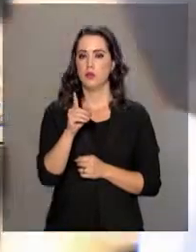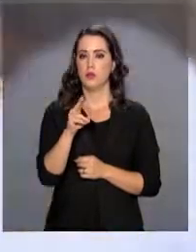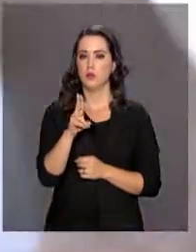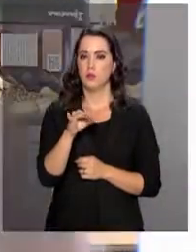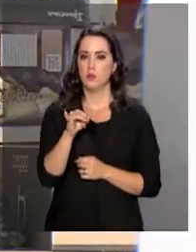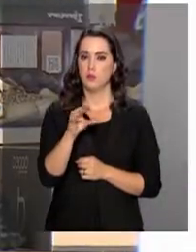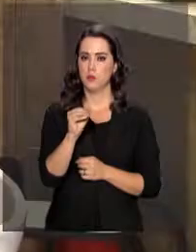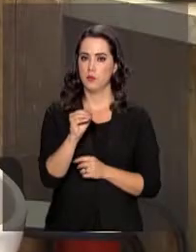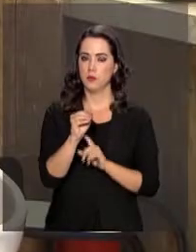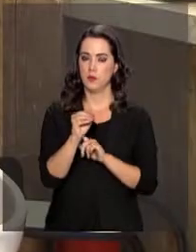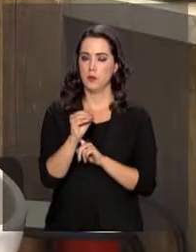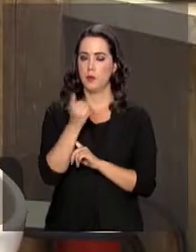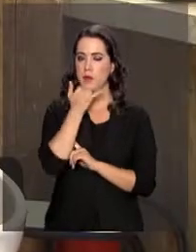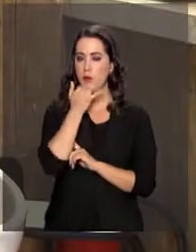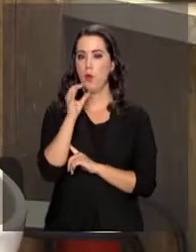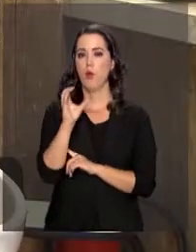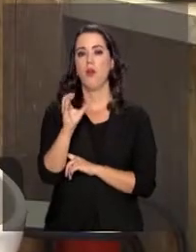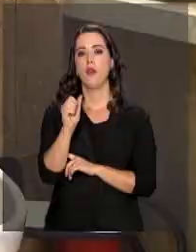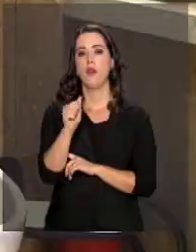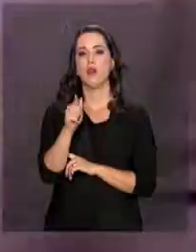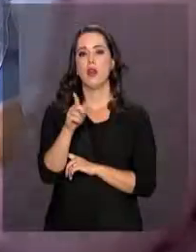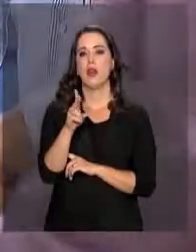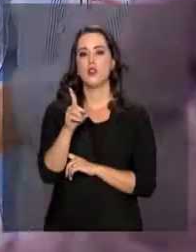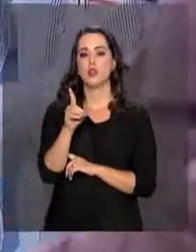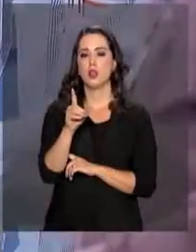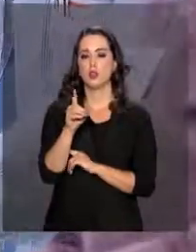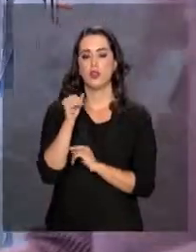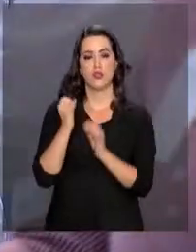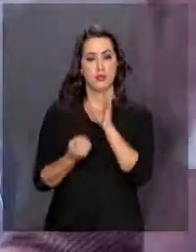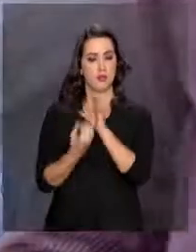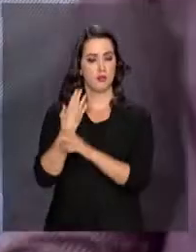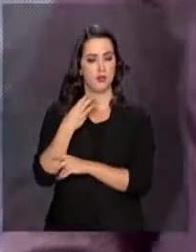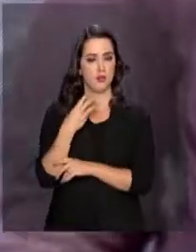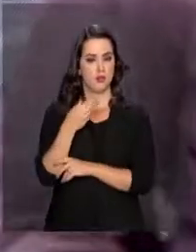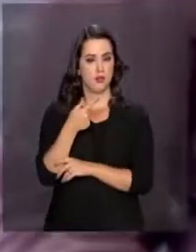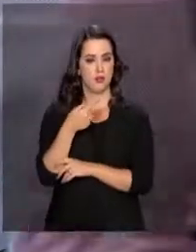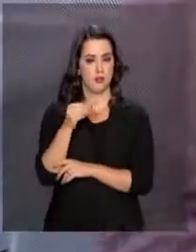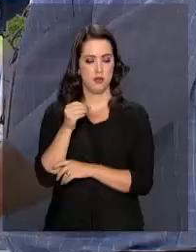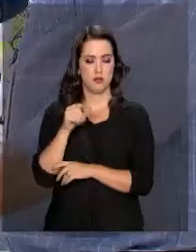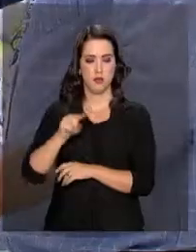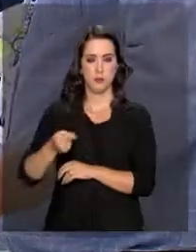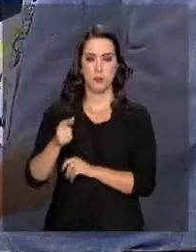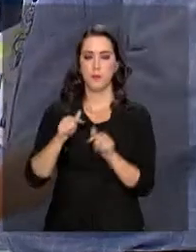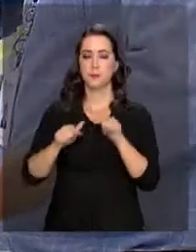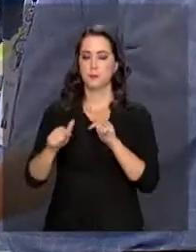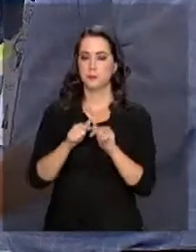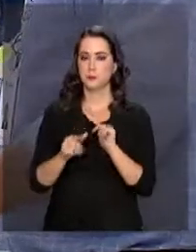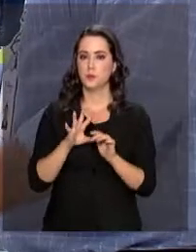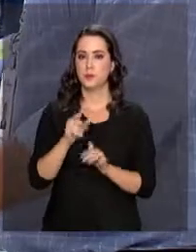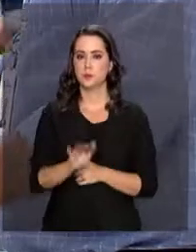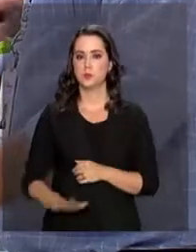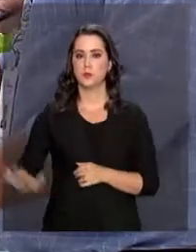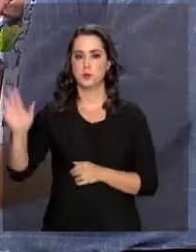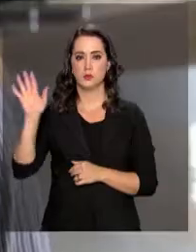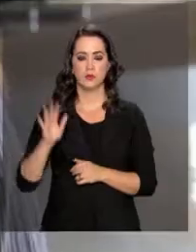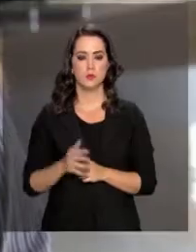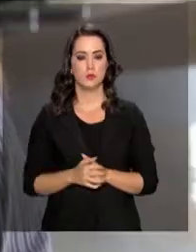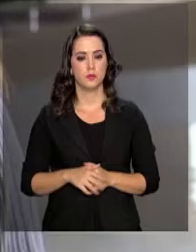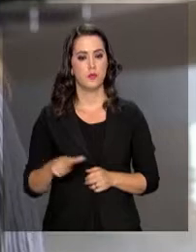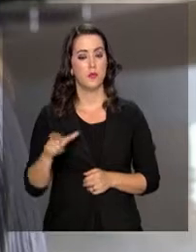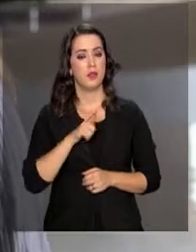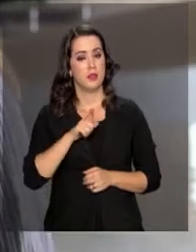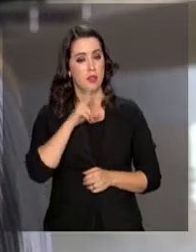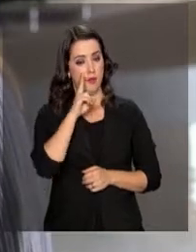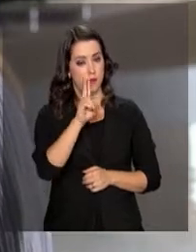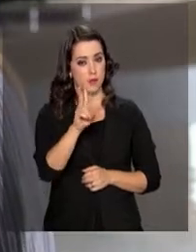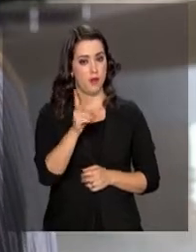desempregados o caged já foram criados mais de 370 mil postos de empregos formais em todo o país a gente tem visto